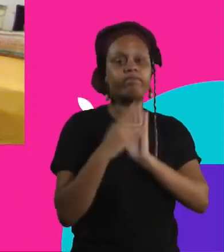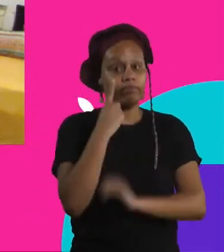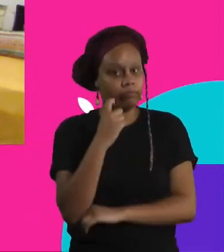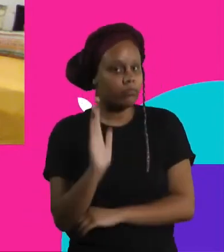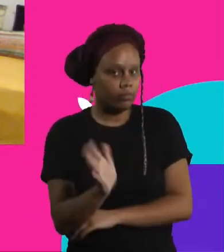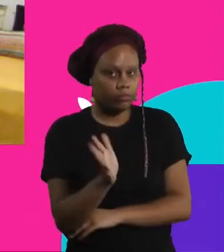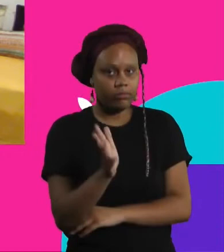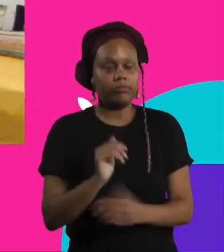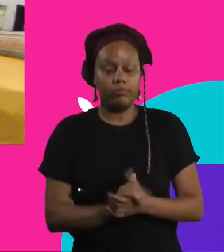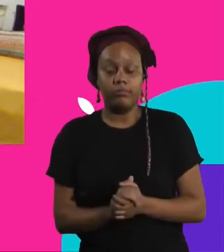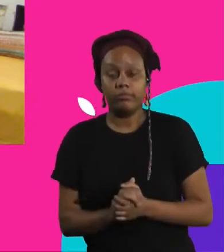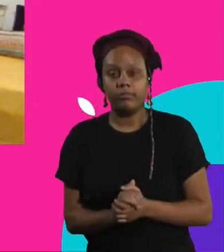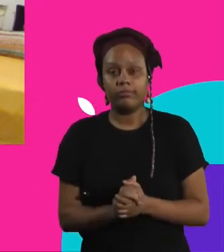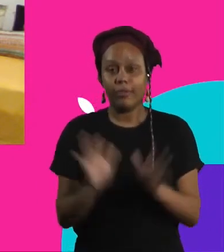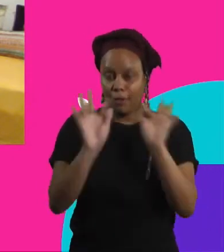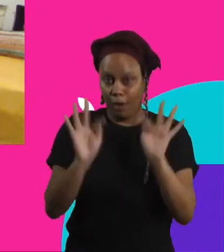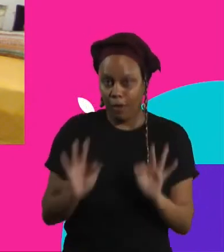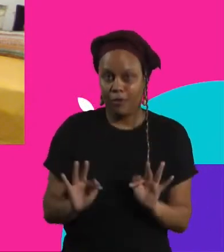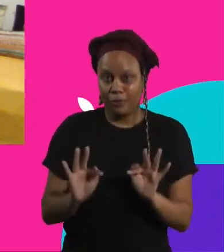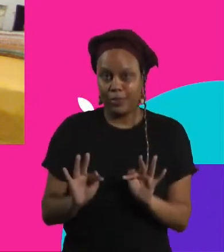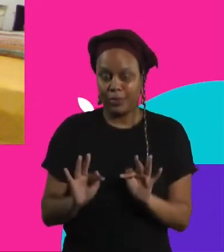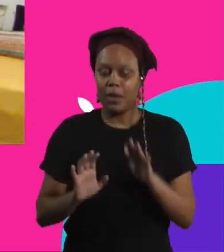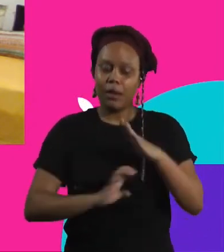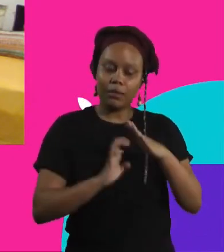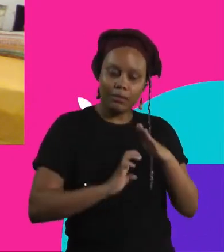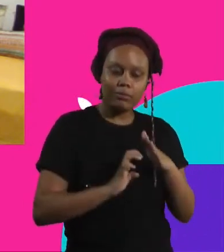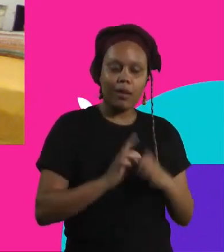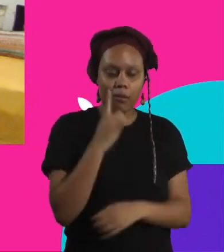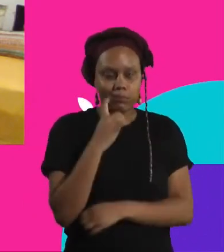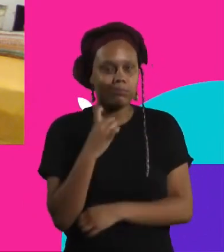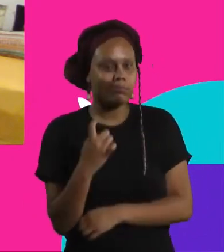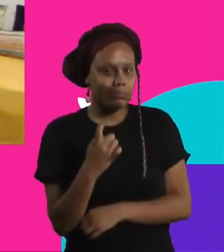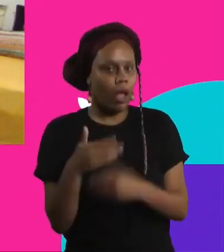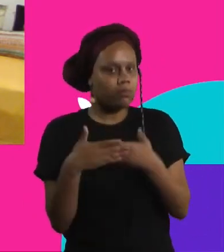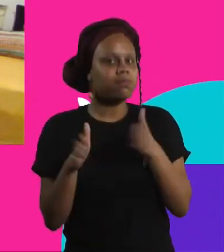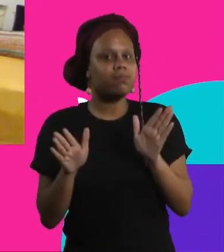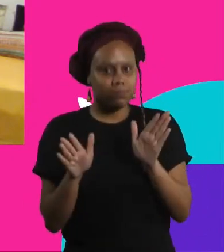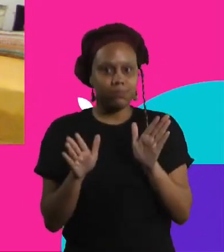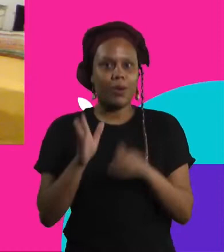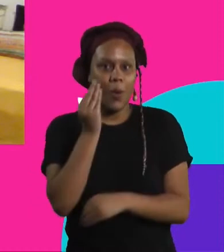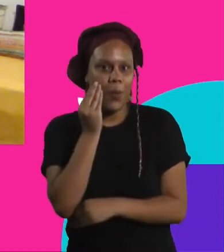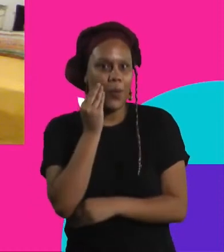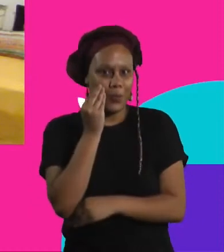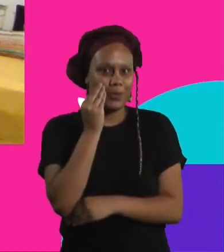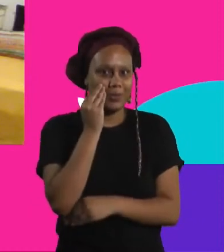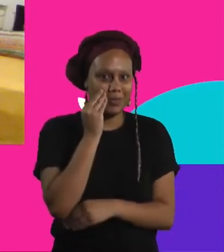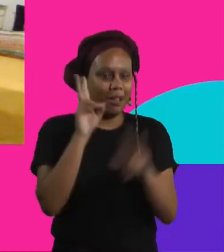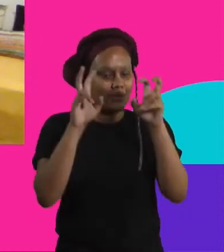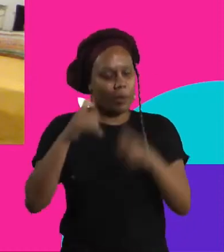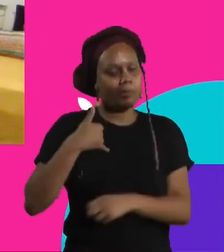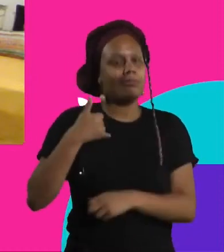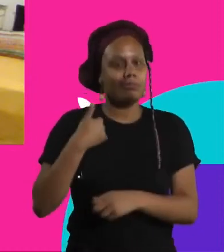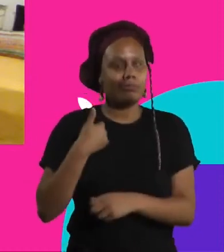falei, felizmente as empresas estão se interessando, se abrindo para o tema de diversidade etária, né? E aí no último ano e